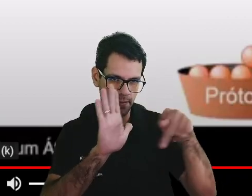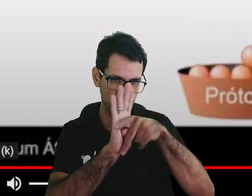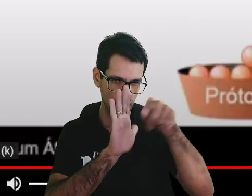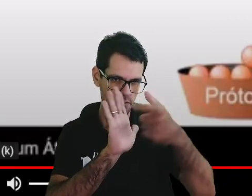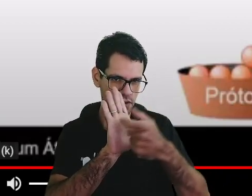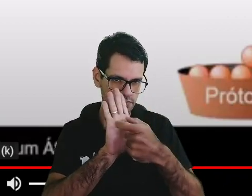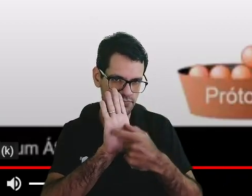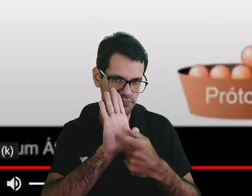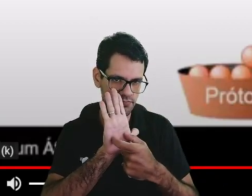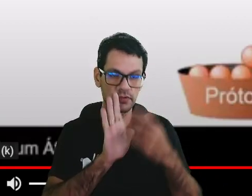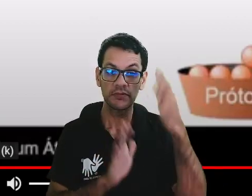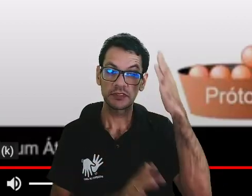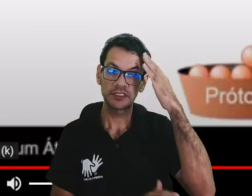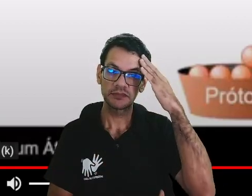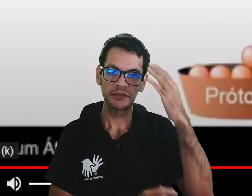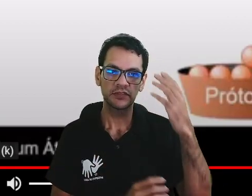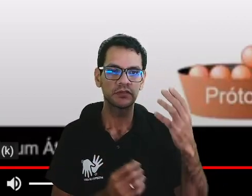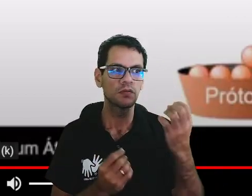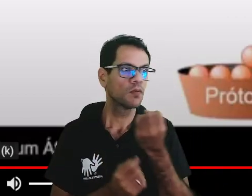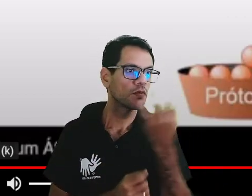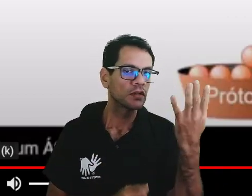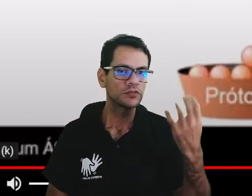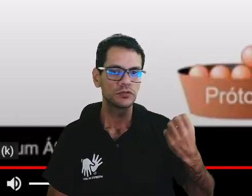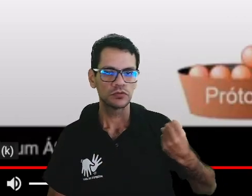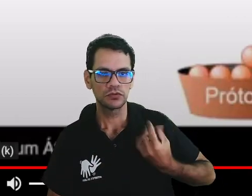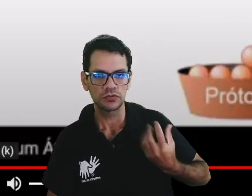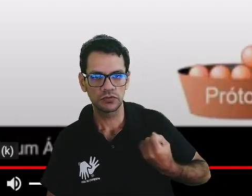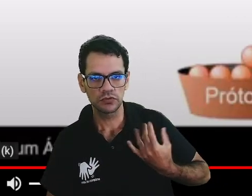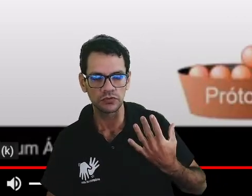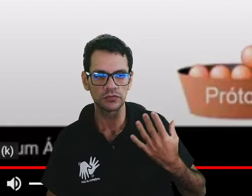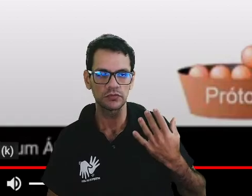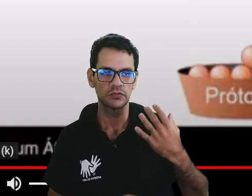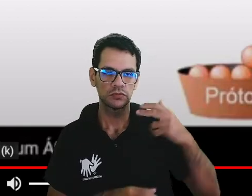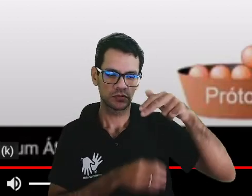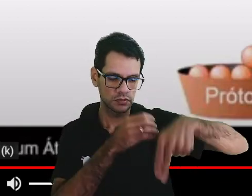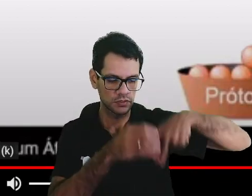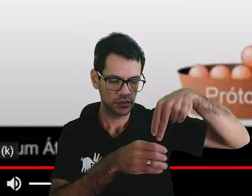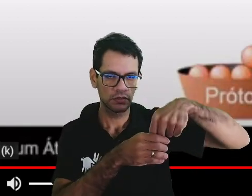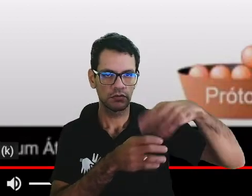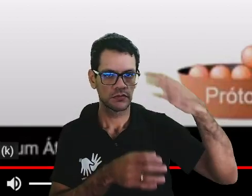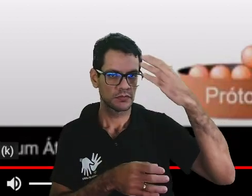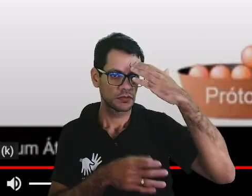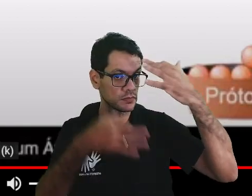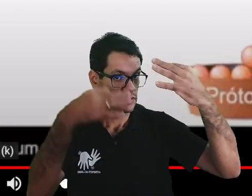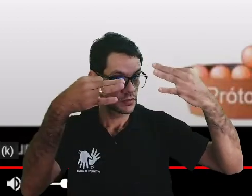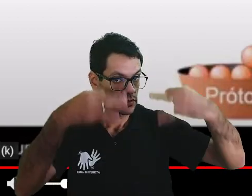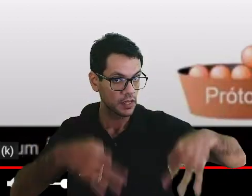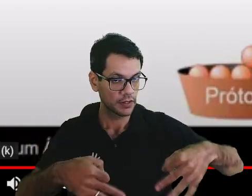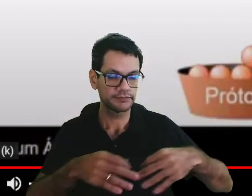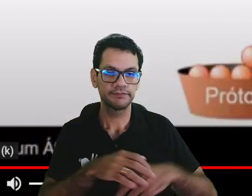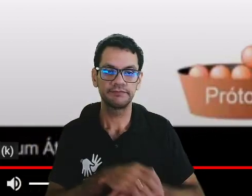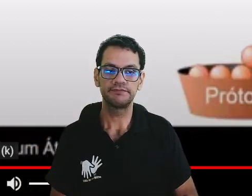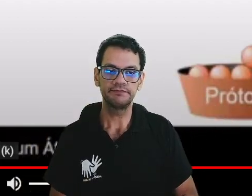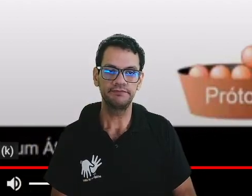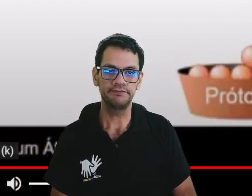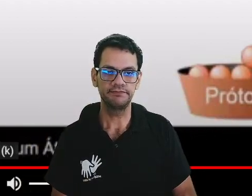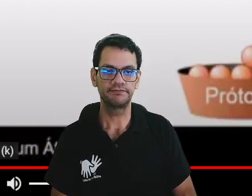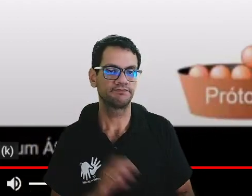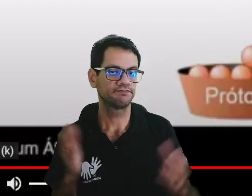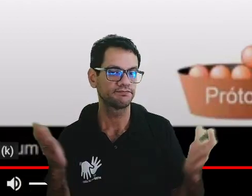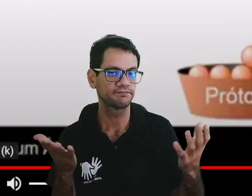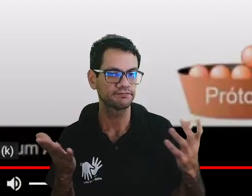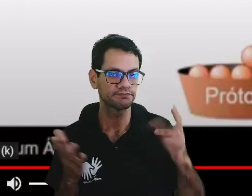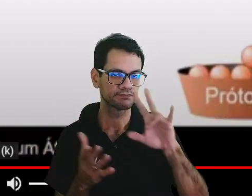que é o número de nêutrons para montar o elétron certinho. O átomo, né? Aí, agora a gente